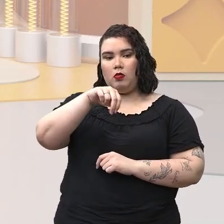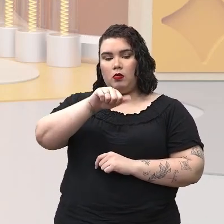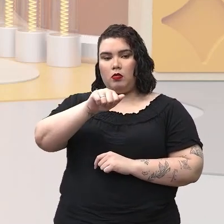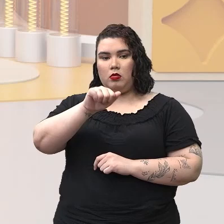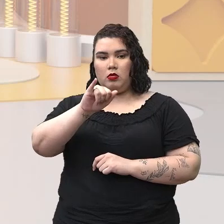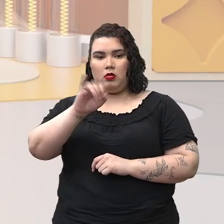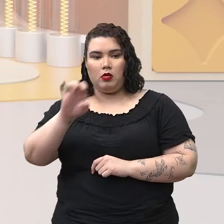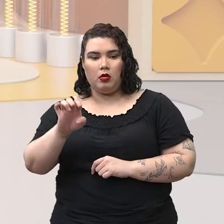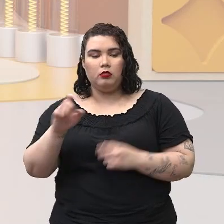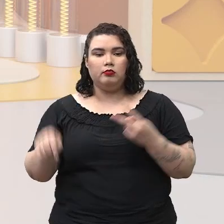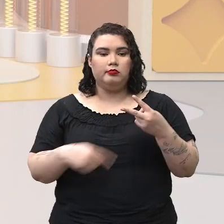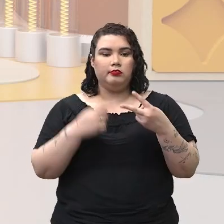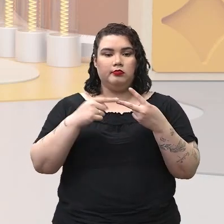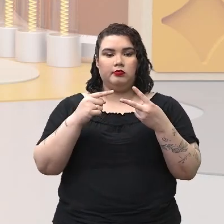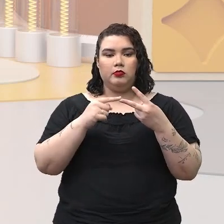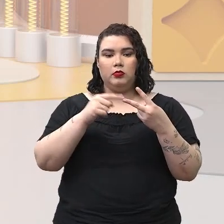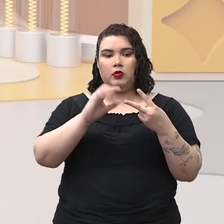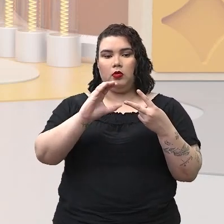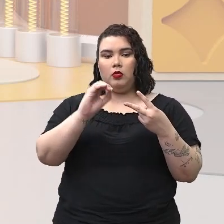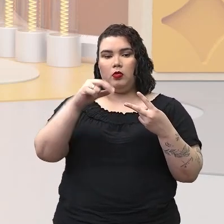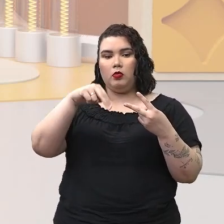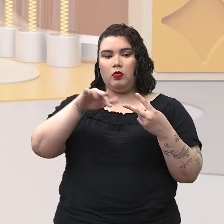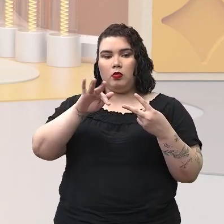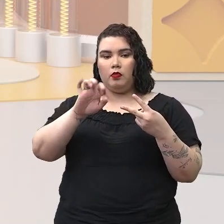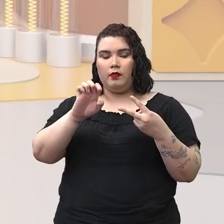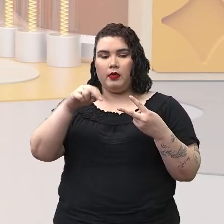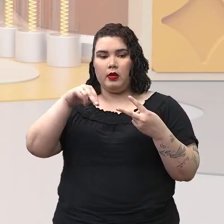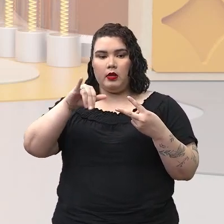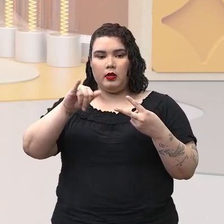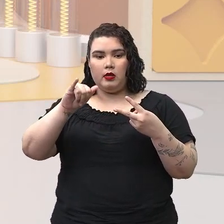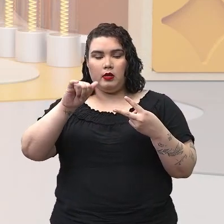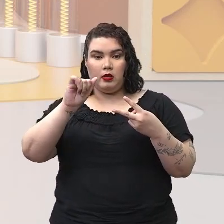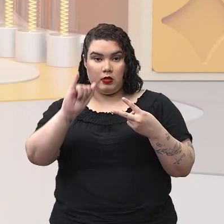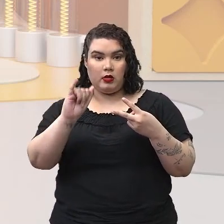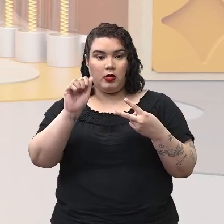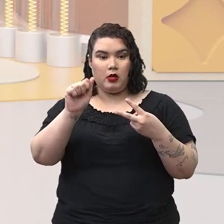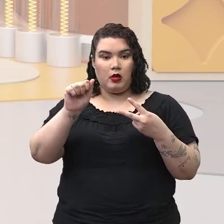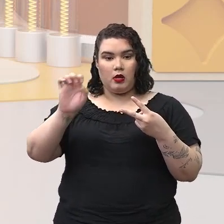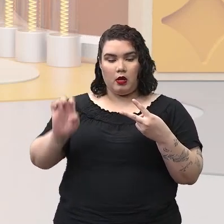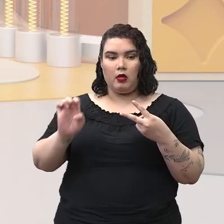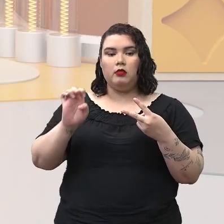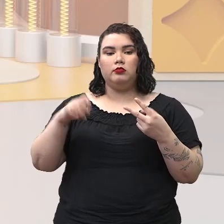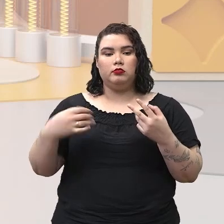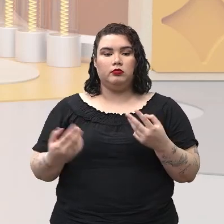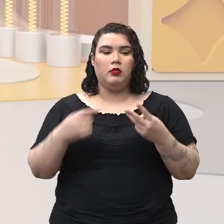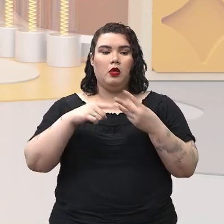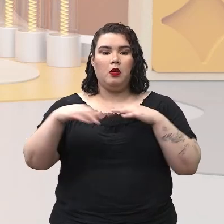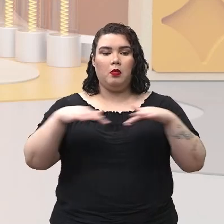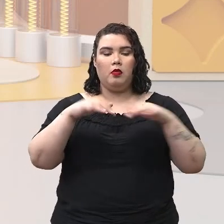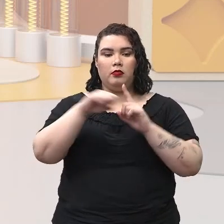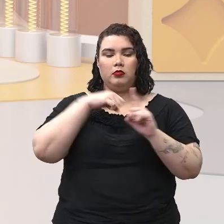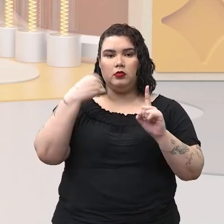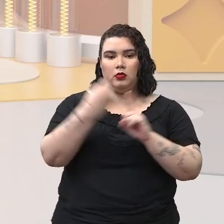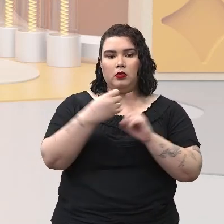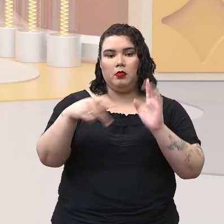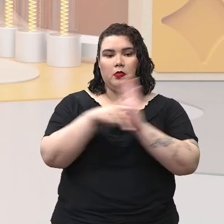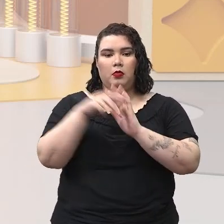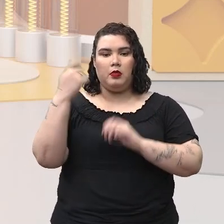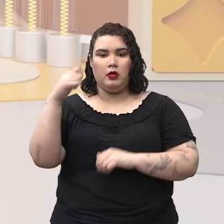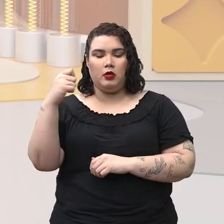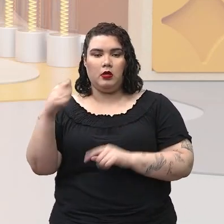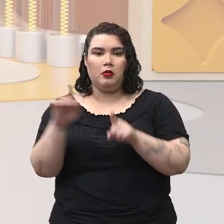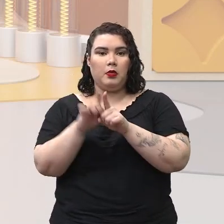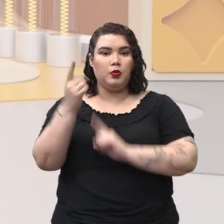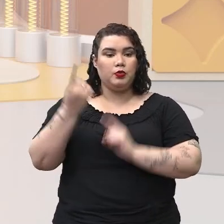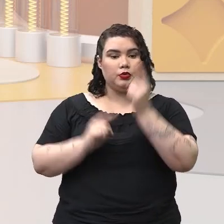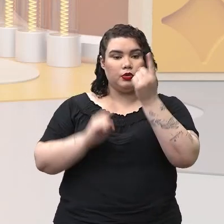a Confederação de Nacionalidades Indígenas da Amazônia Equatoriana, né? Também, o Movimento dos Mapuches na Argentina, no Chile